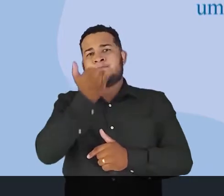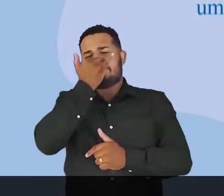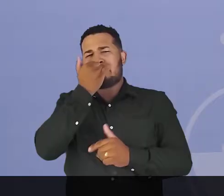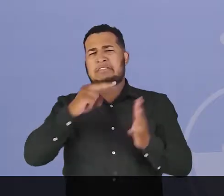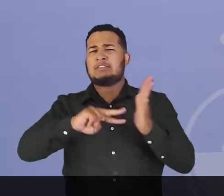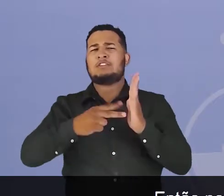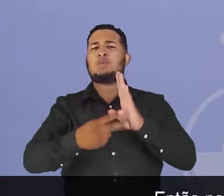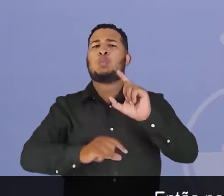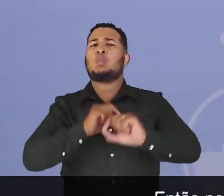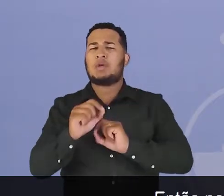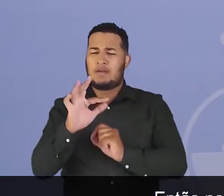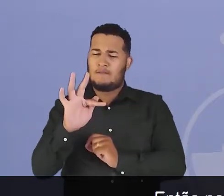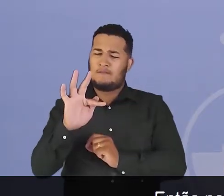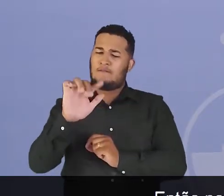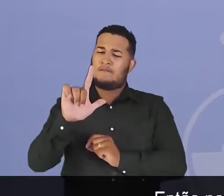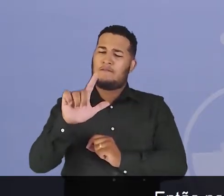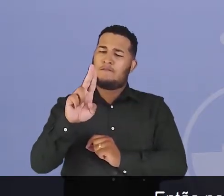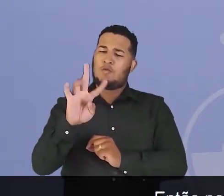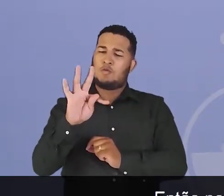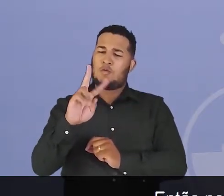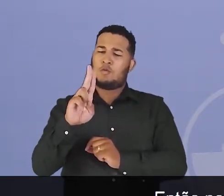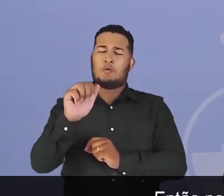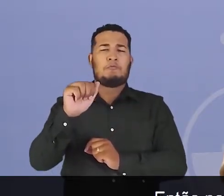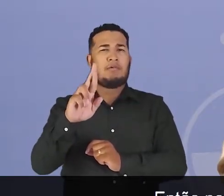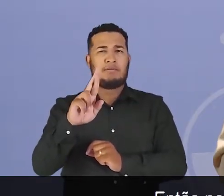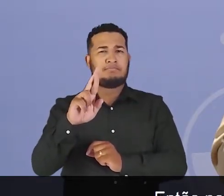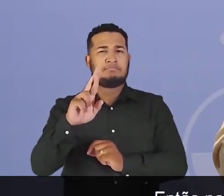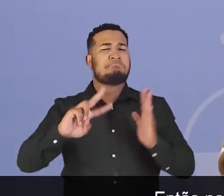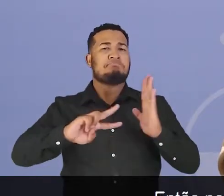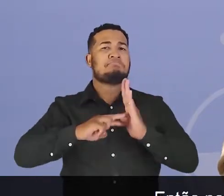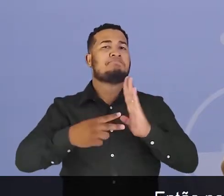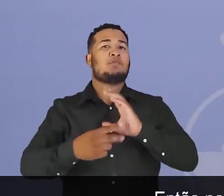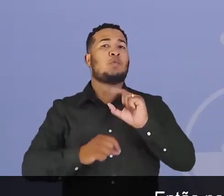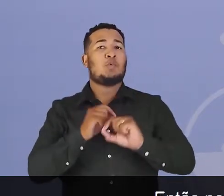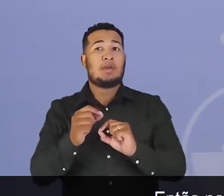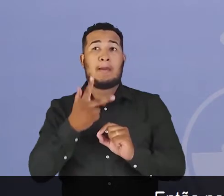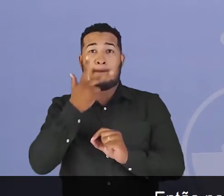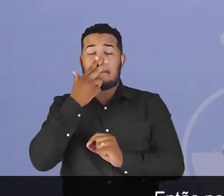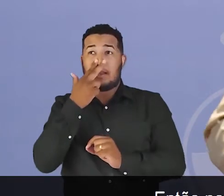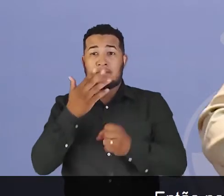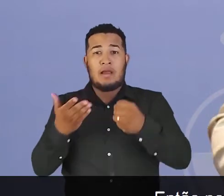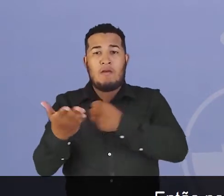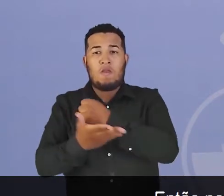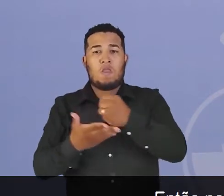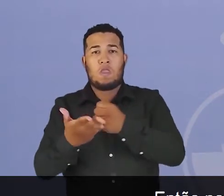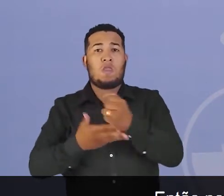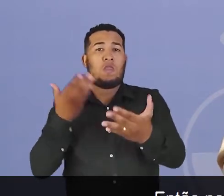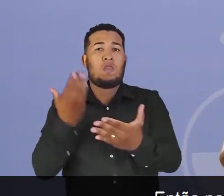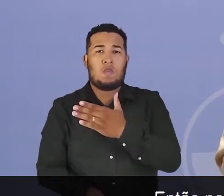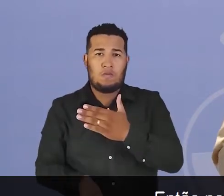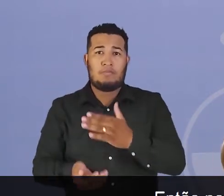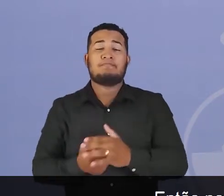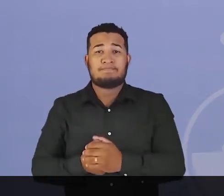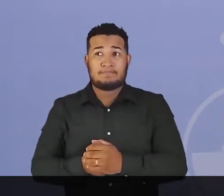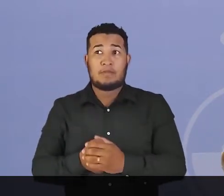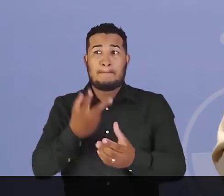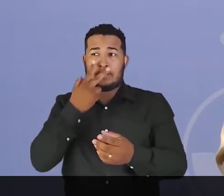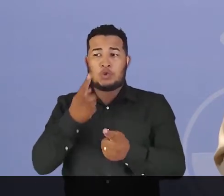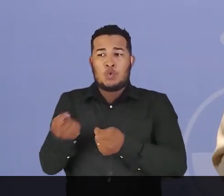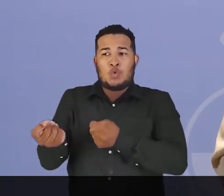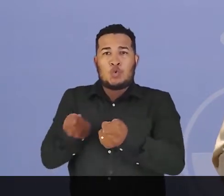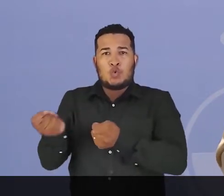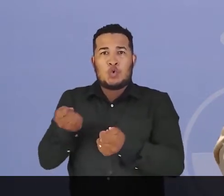estrangeira. Então, pessoal, o que significa flutuar? Flutuar significa perder a base, de certa forma,